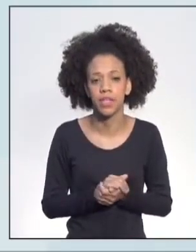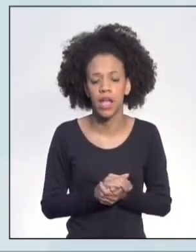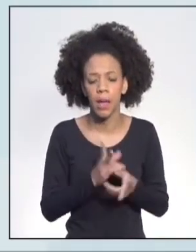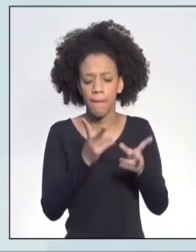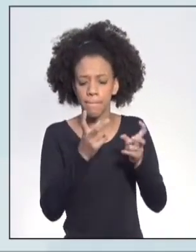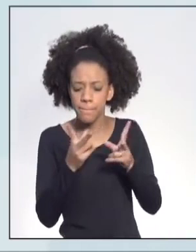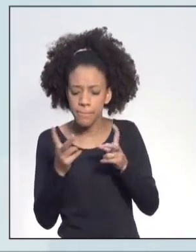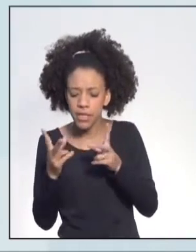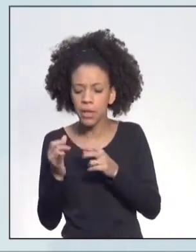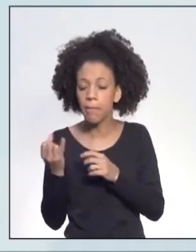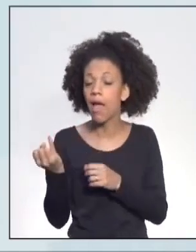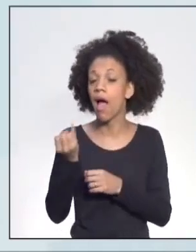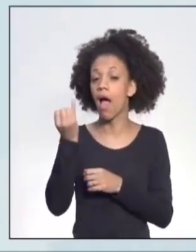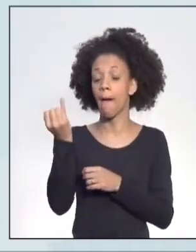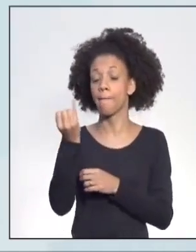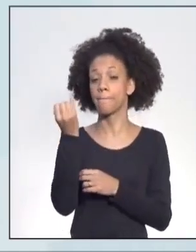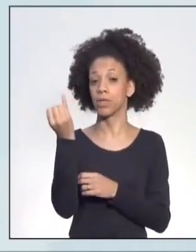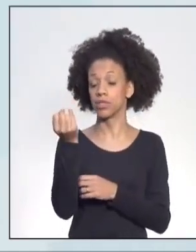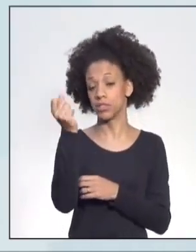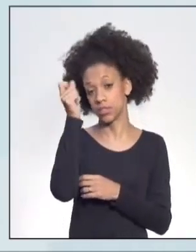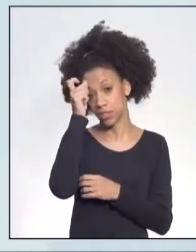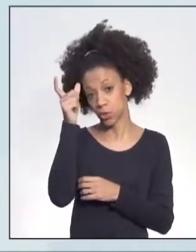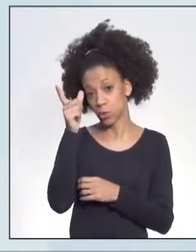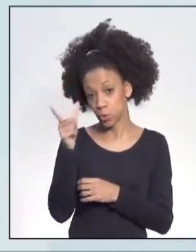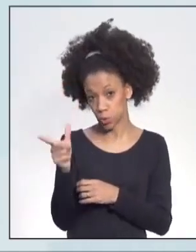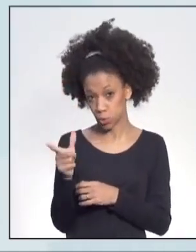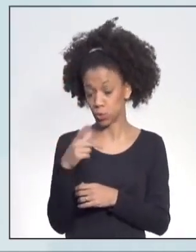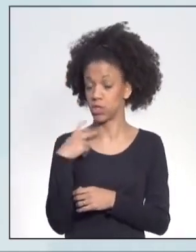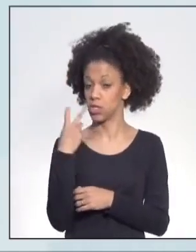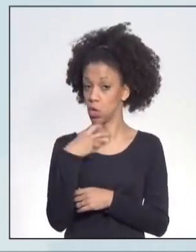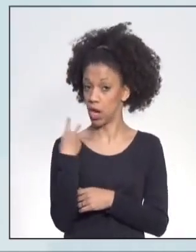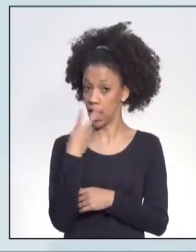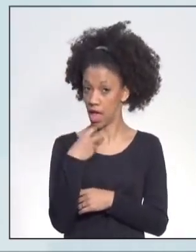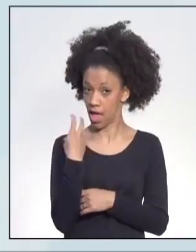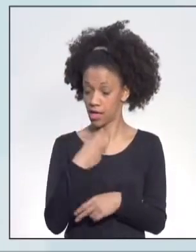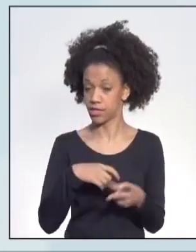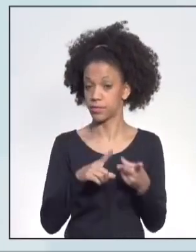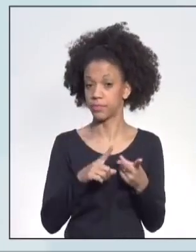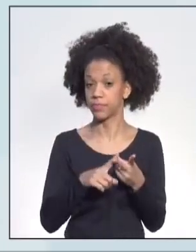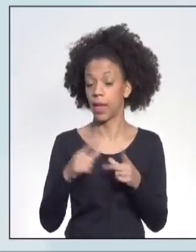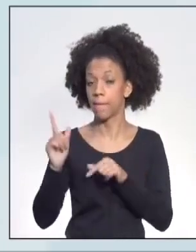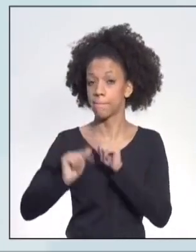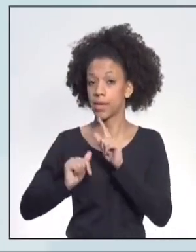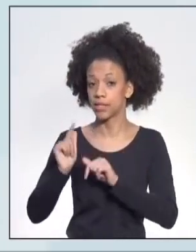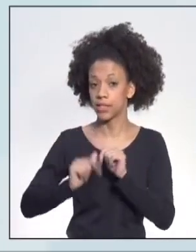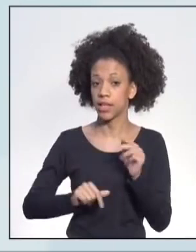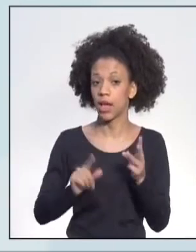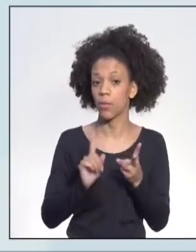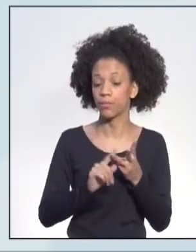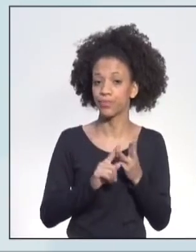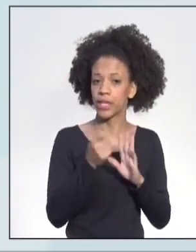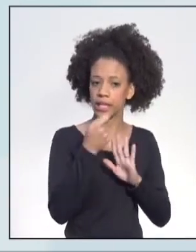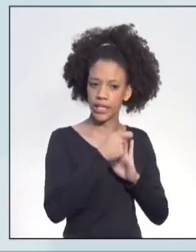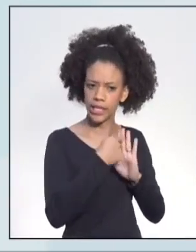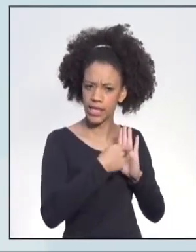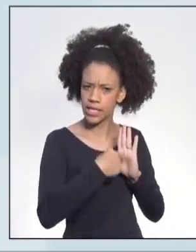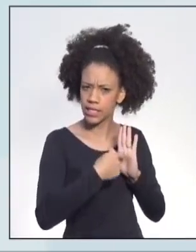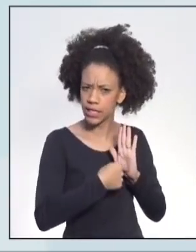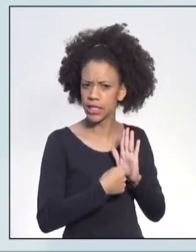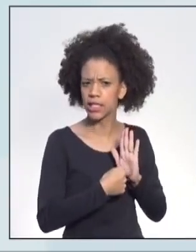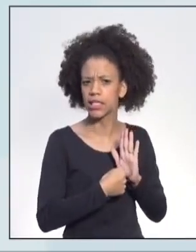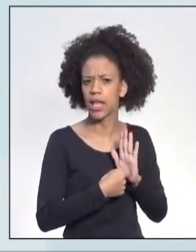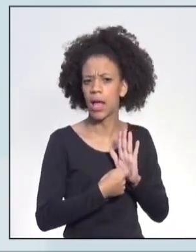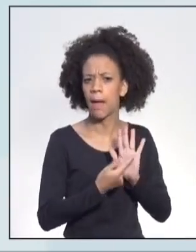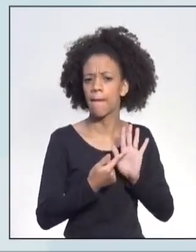a importância das culturas oral, material e escrita para